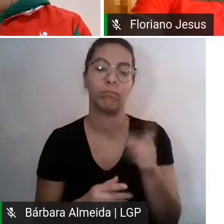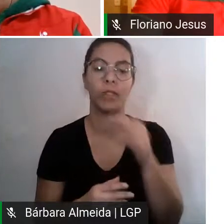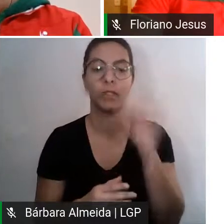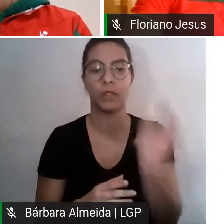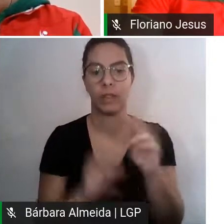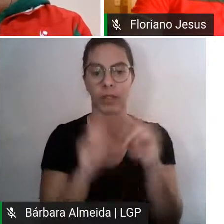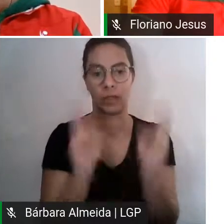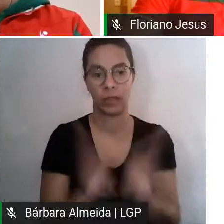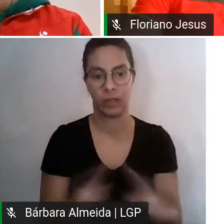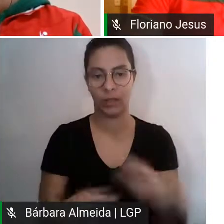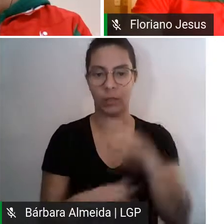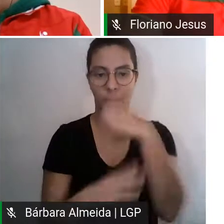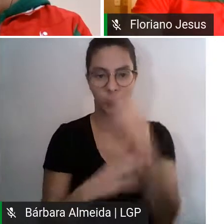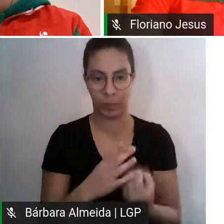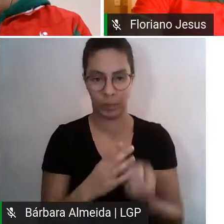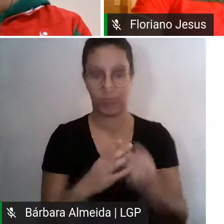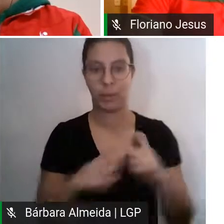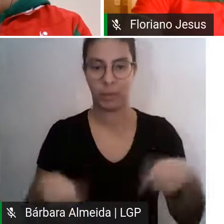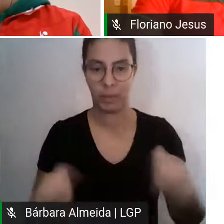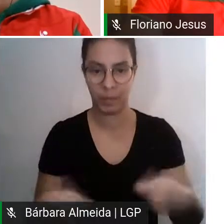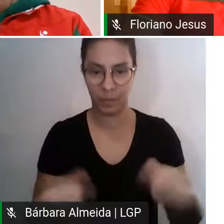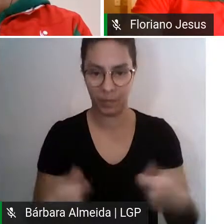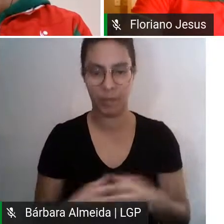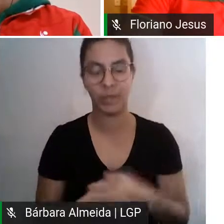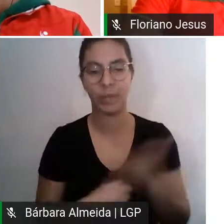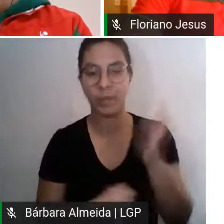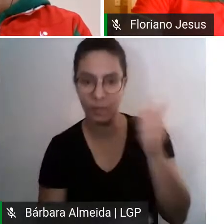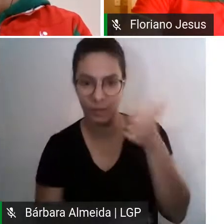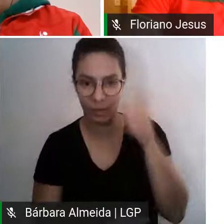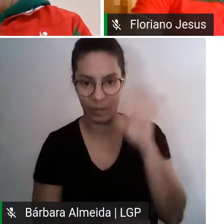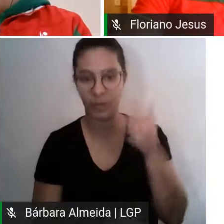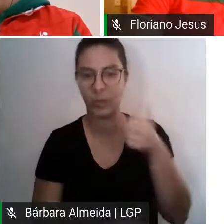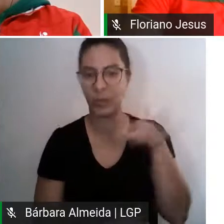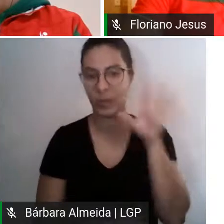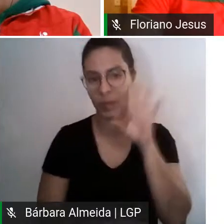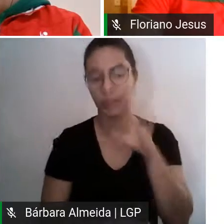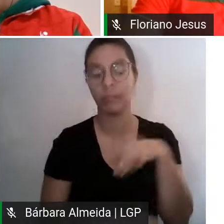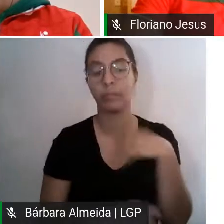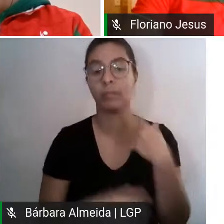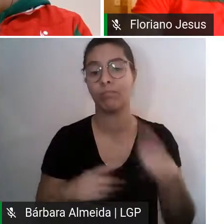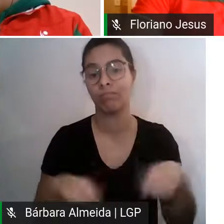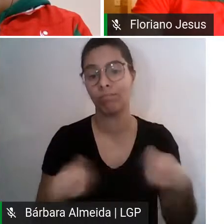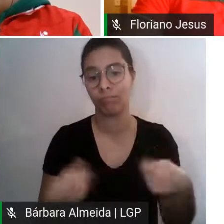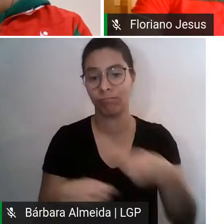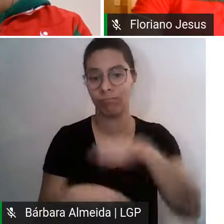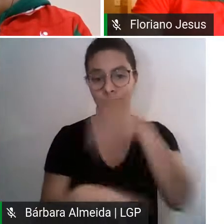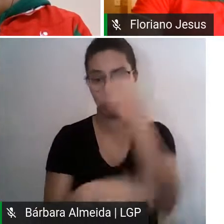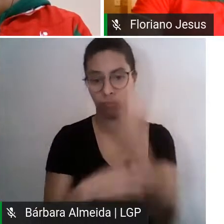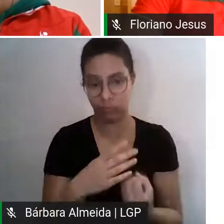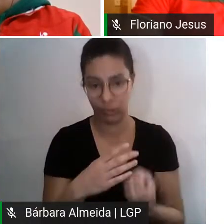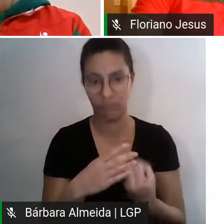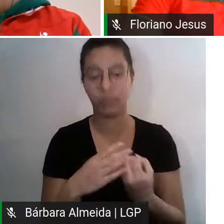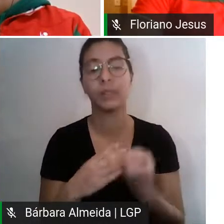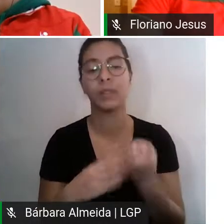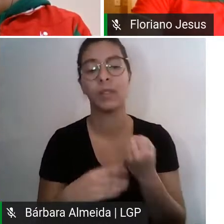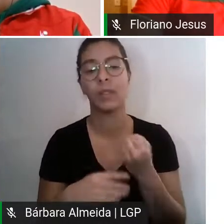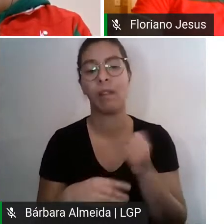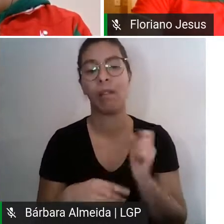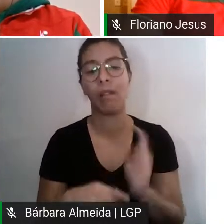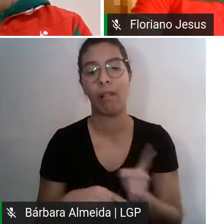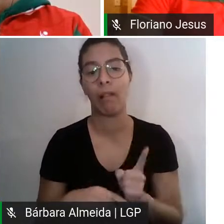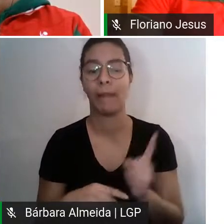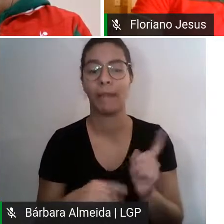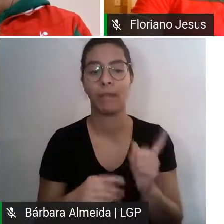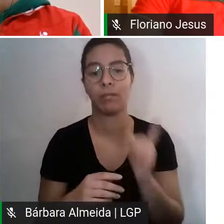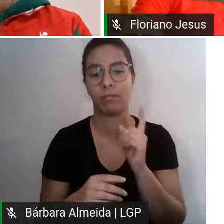tarde. Olá, boa tarde. Boa tarde. O basquetebol em cadeira de rodas é, como sabemos, uma modalidade paralímpica. Começo por lhe